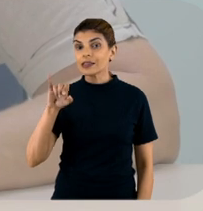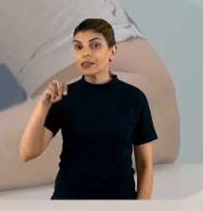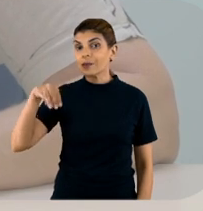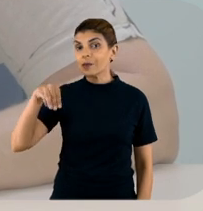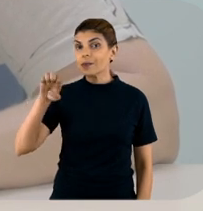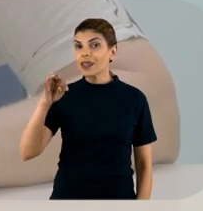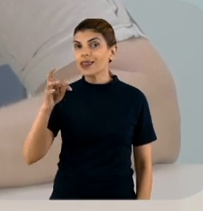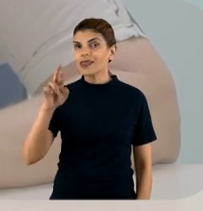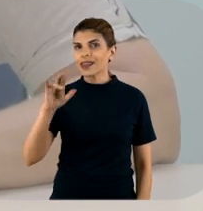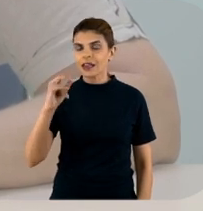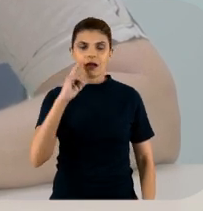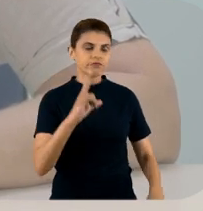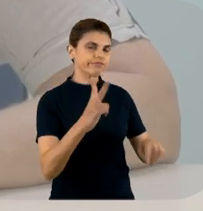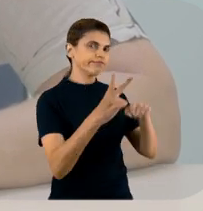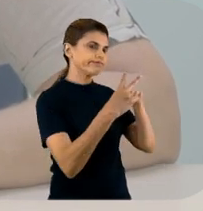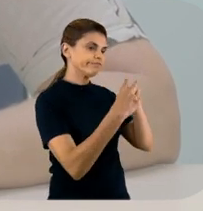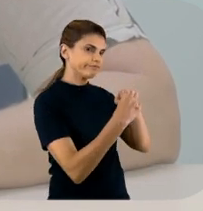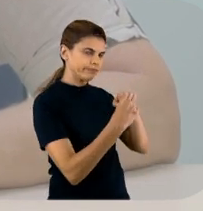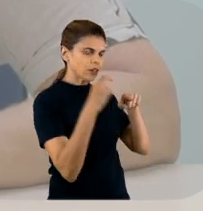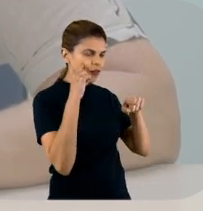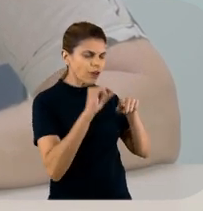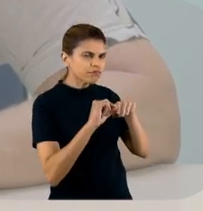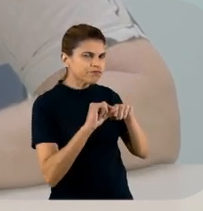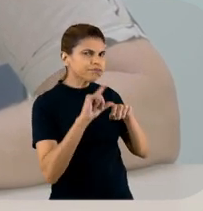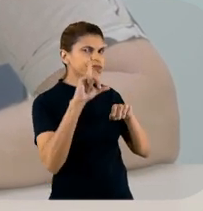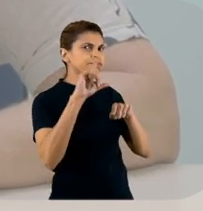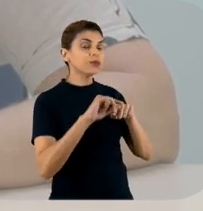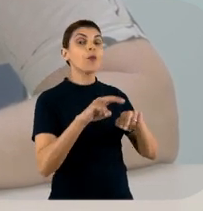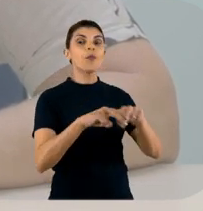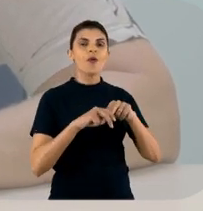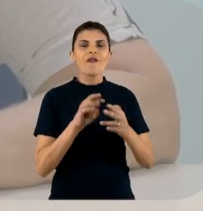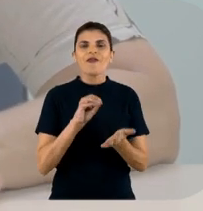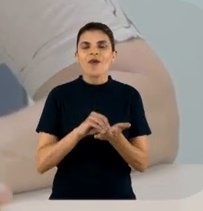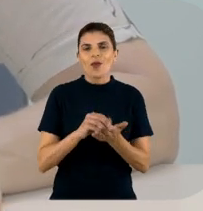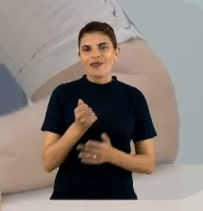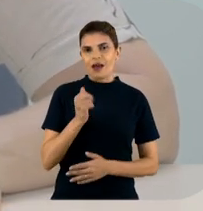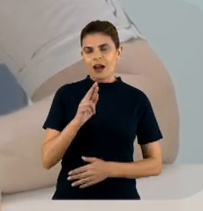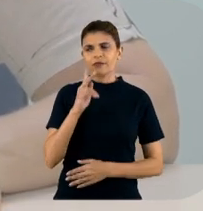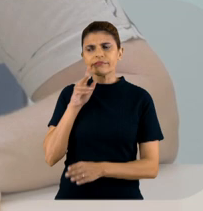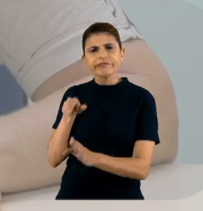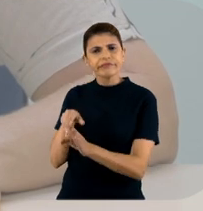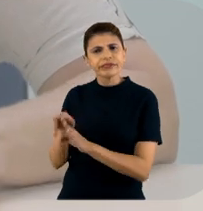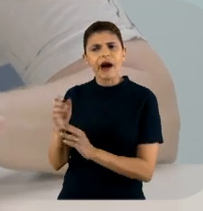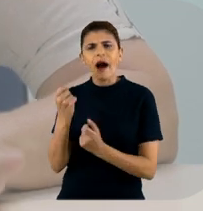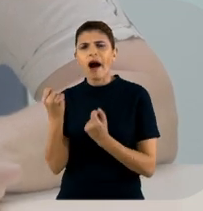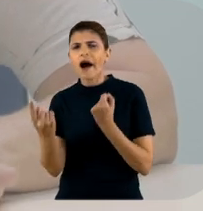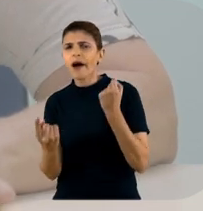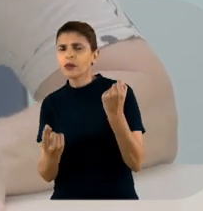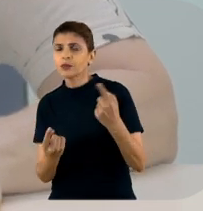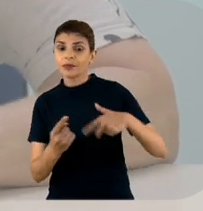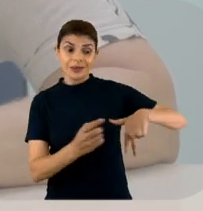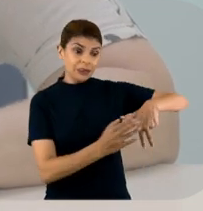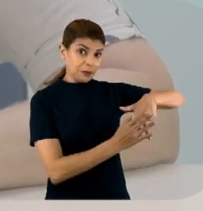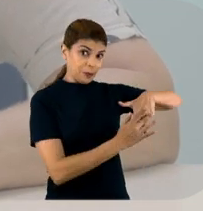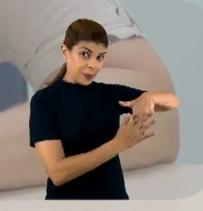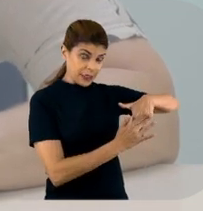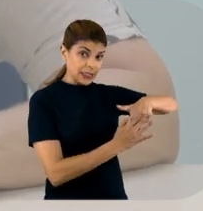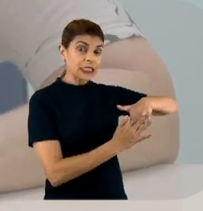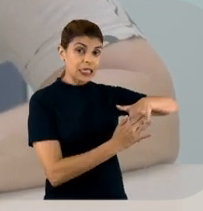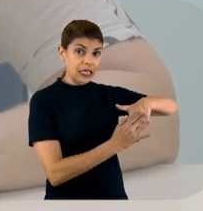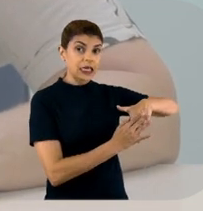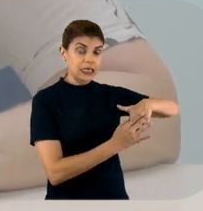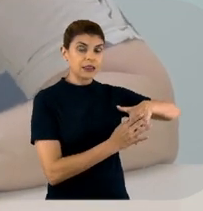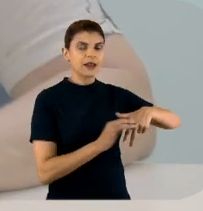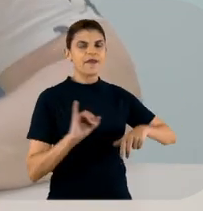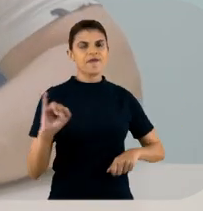você detectar falta de ar e a gente tem a a alertar os profissionais Porque alguns pacientes com